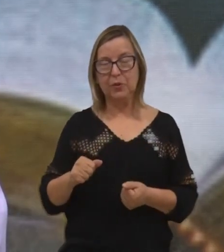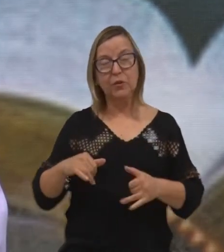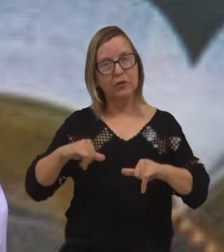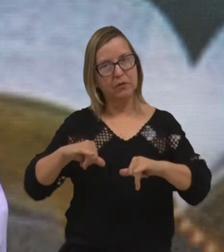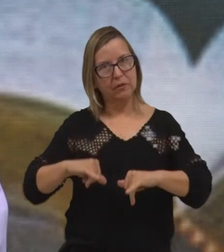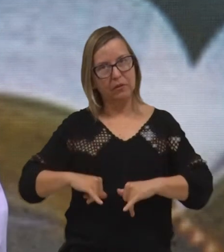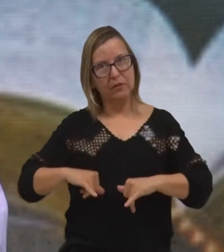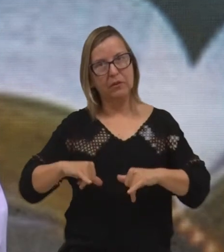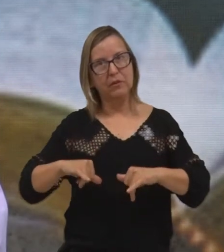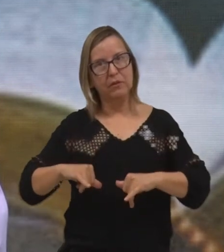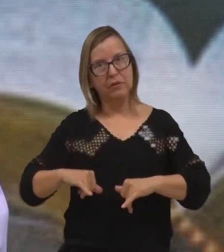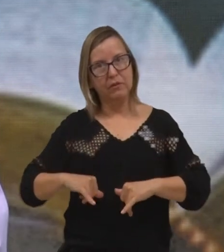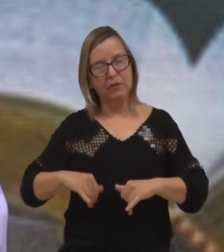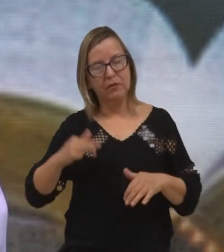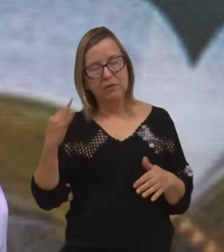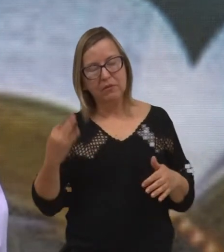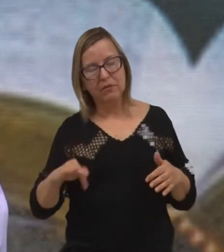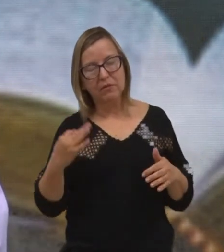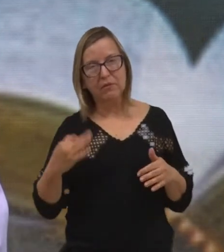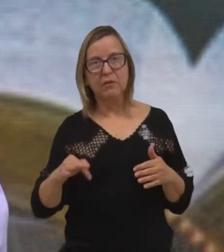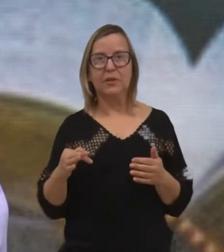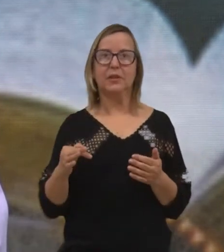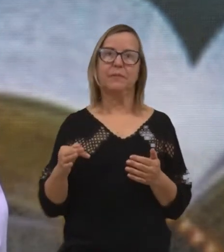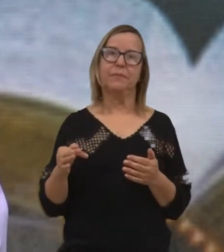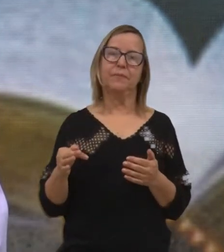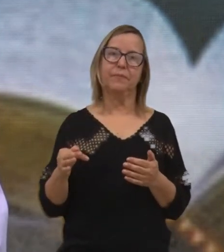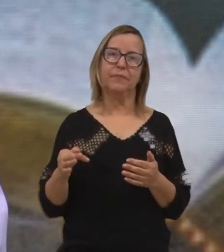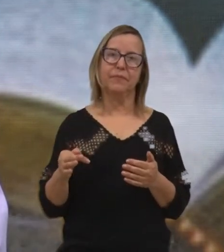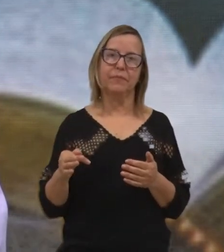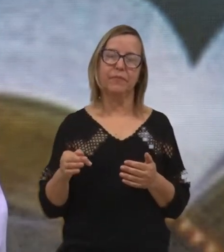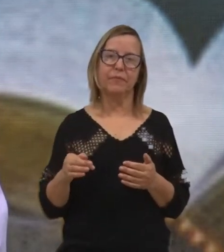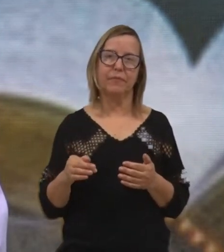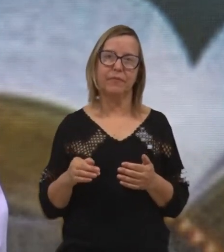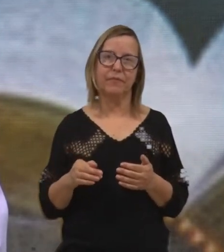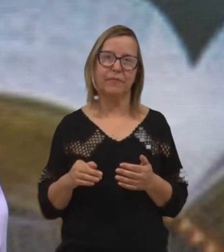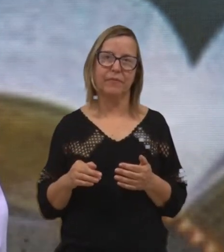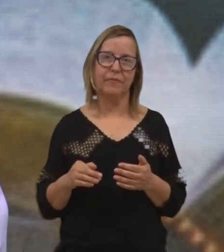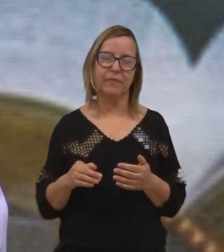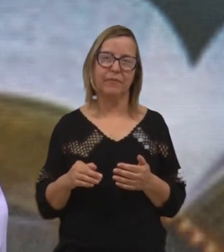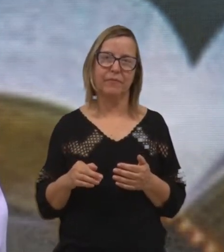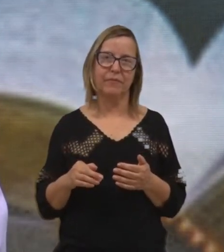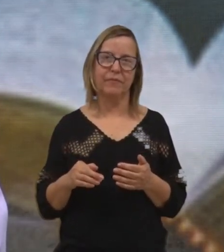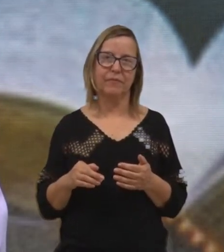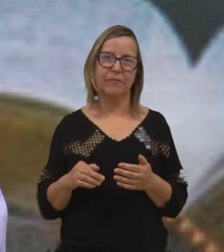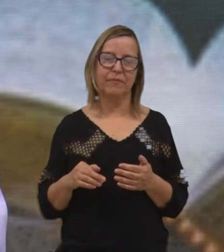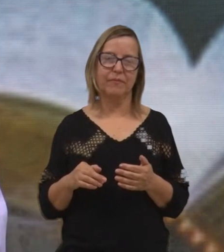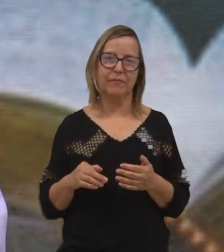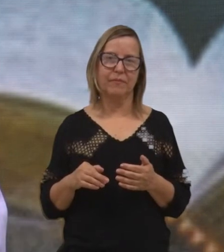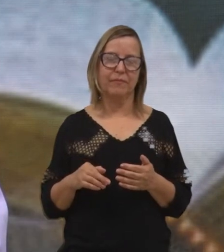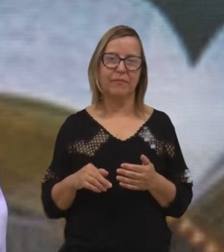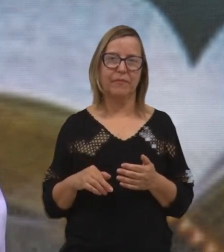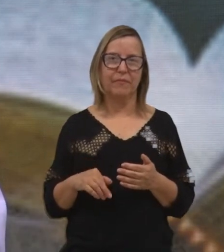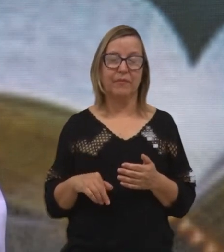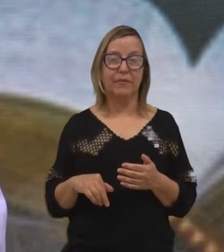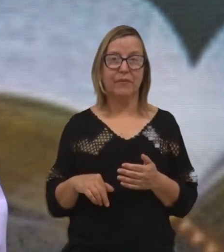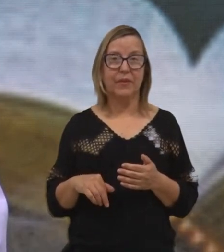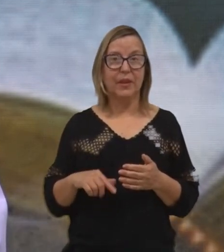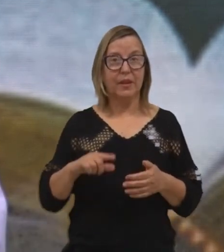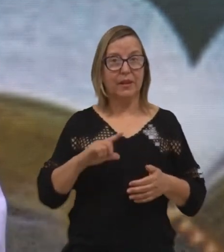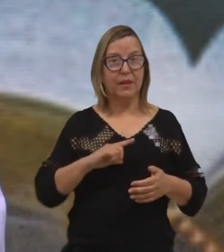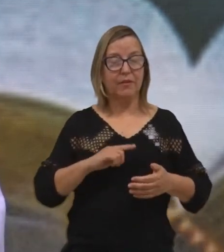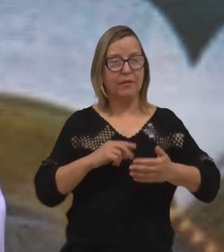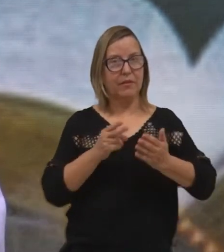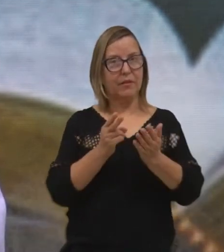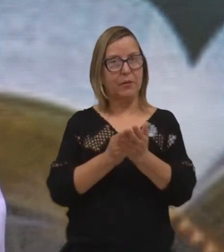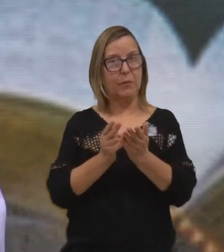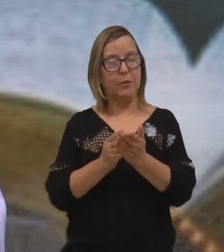padeceu as dores, ele passou por aquilo que nós passamos, inclusive